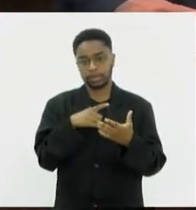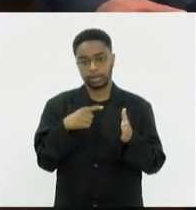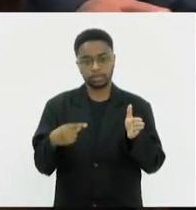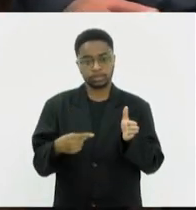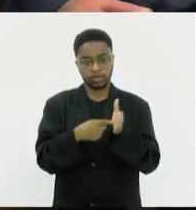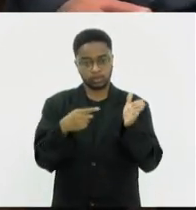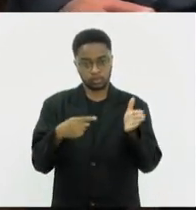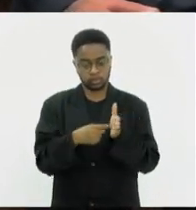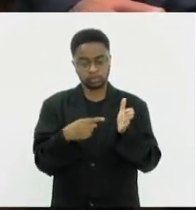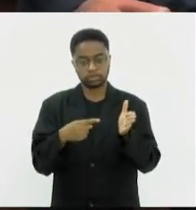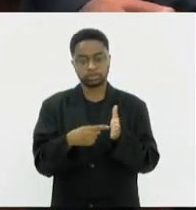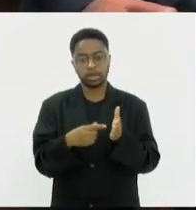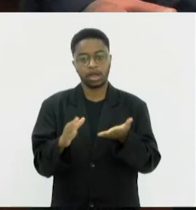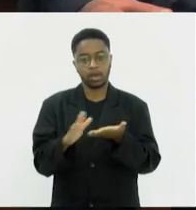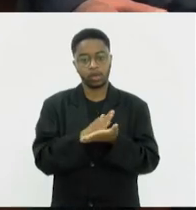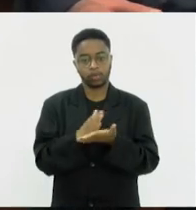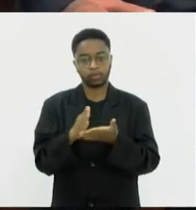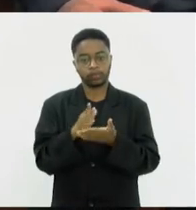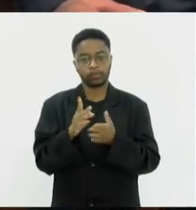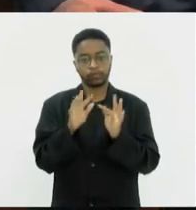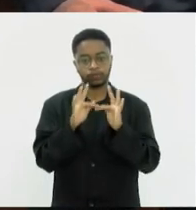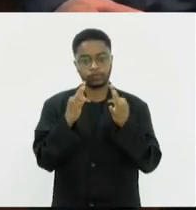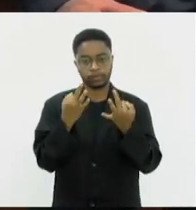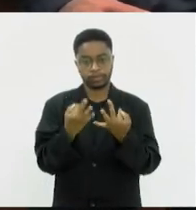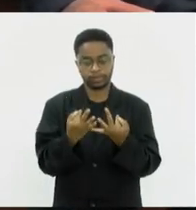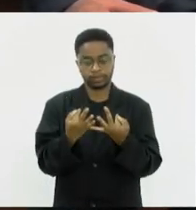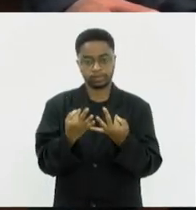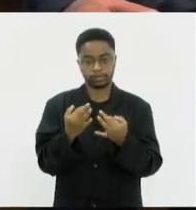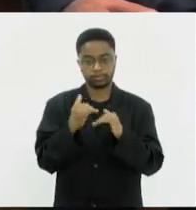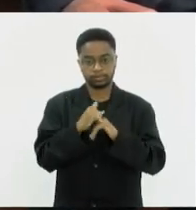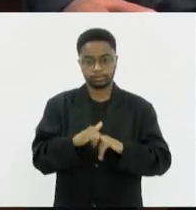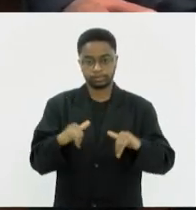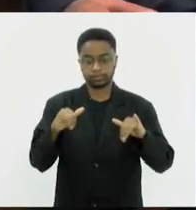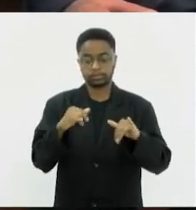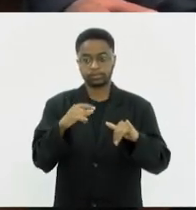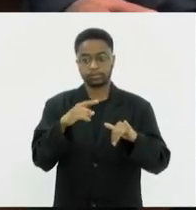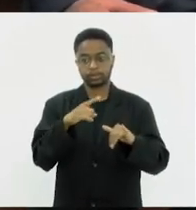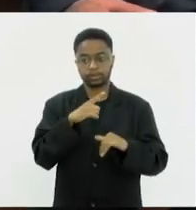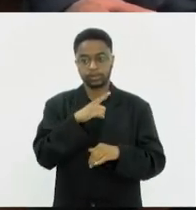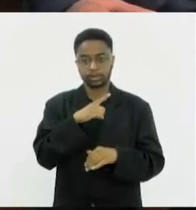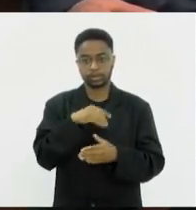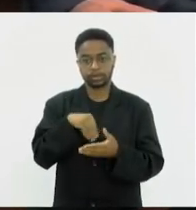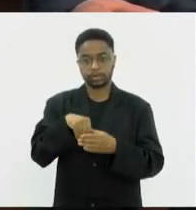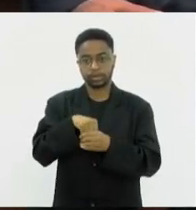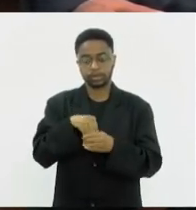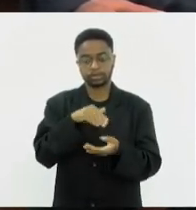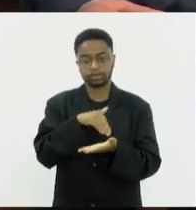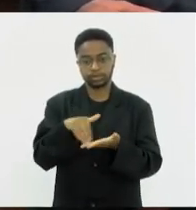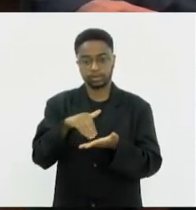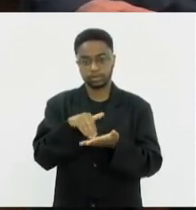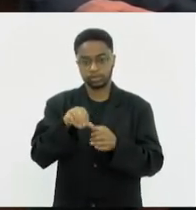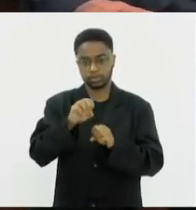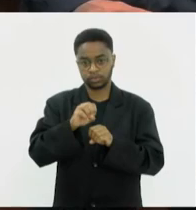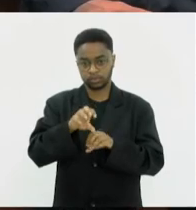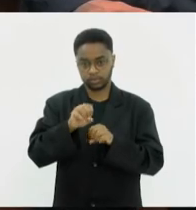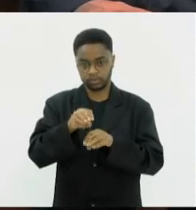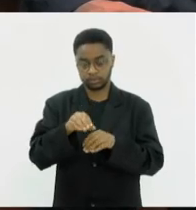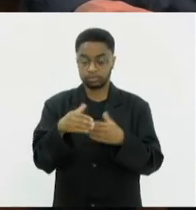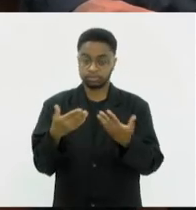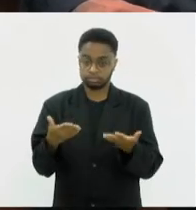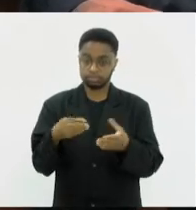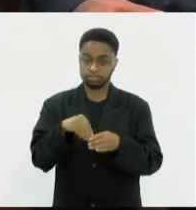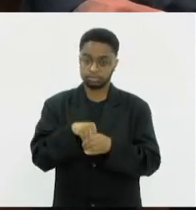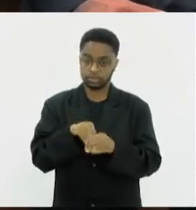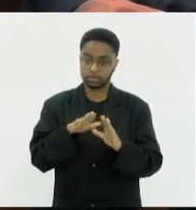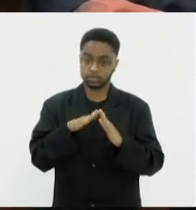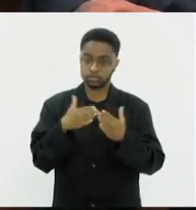pais de que está circulando na Secretaria de Educação, portanto, nas